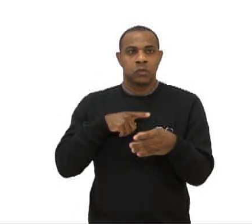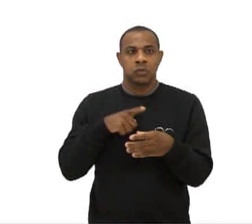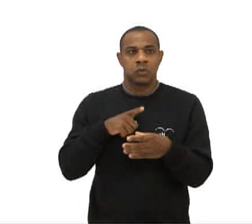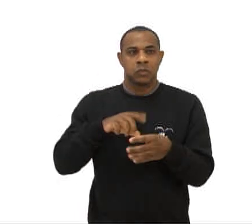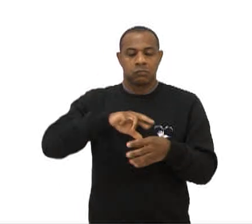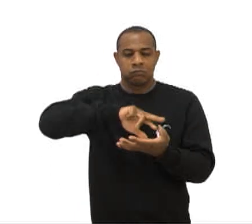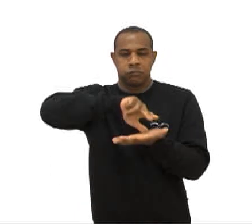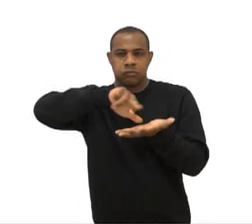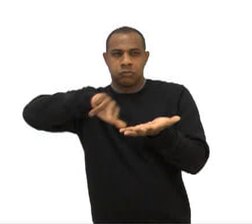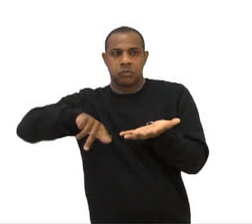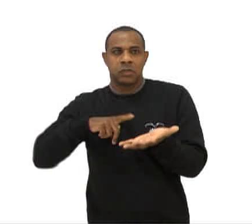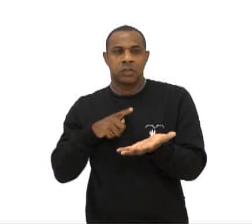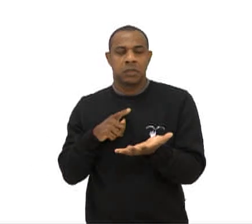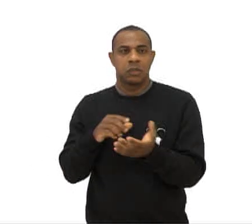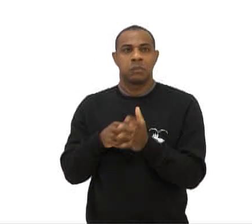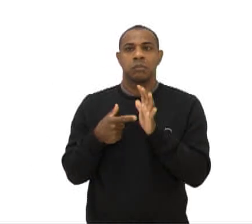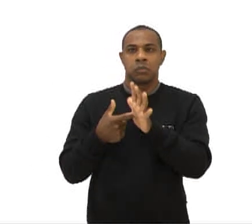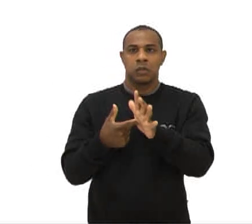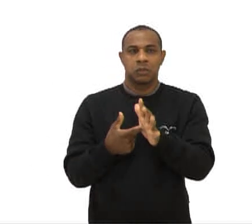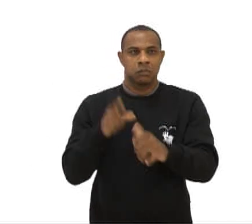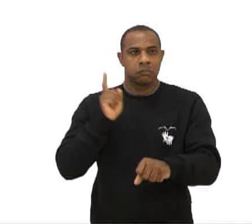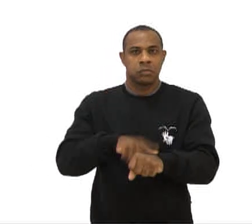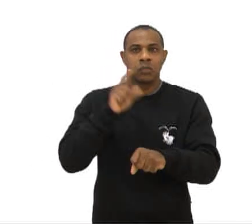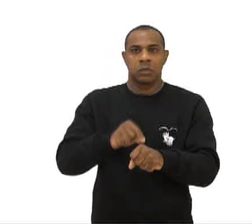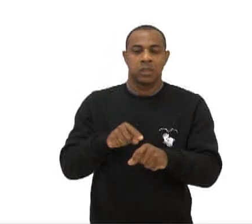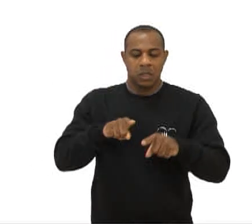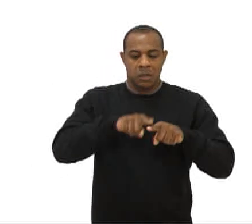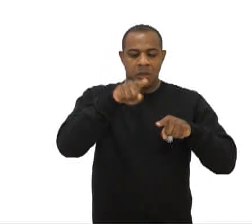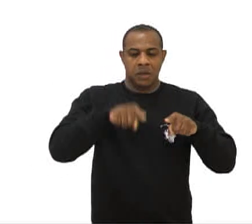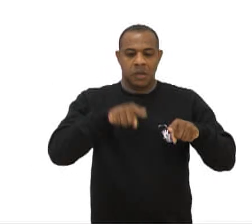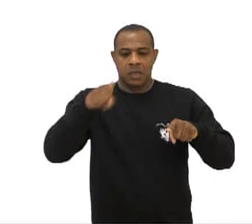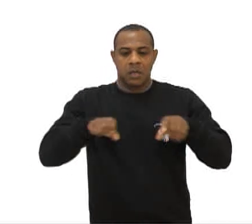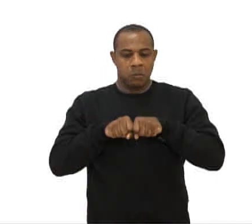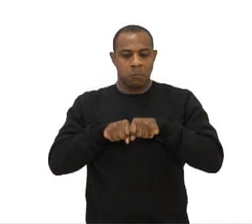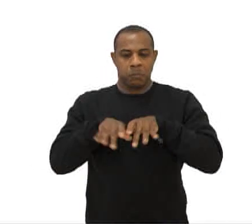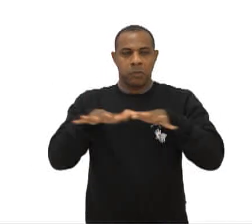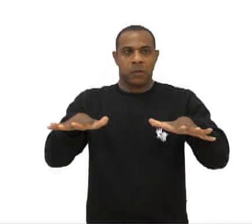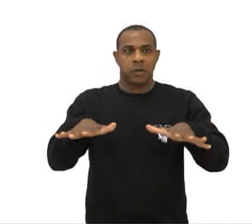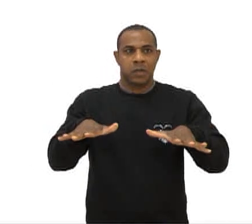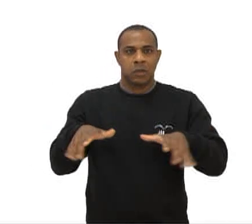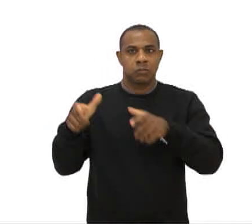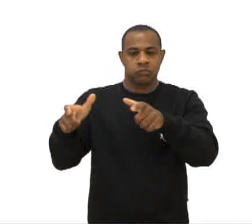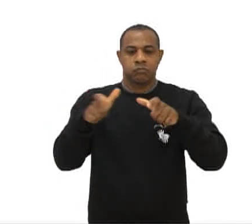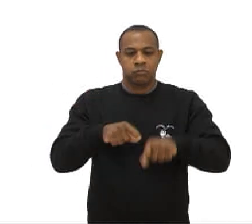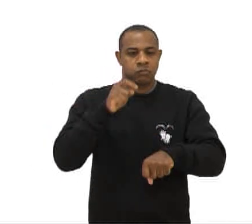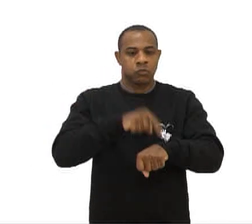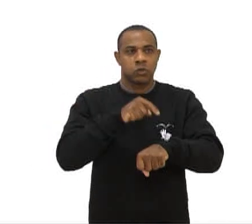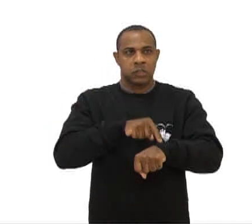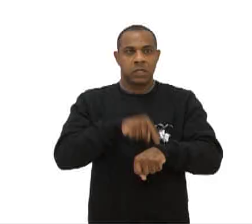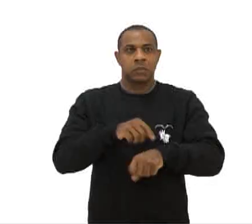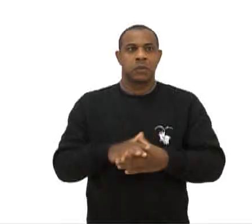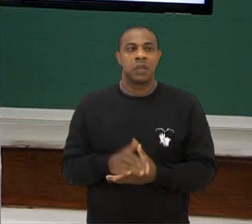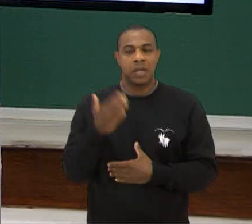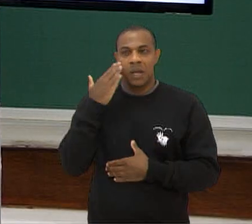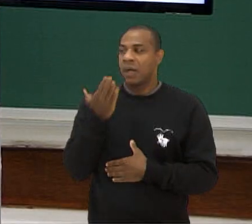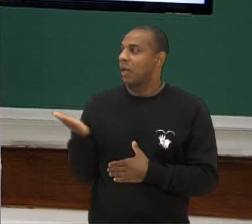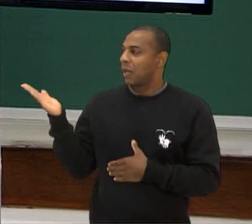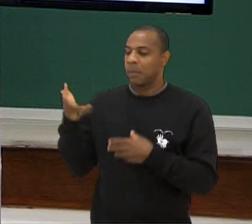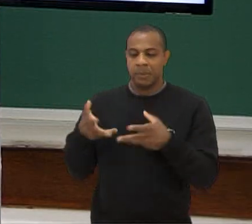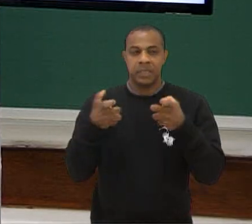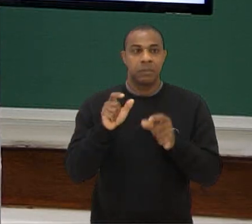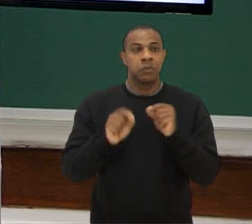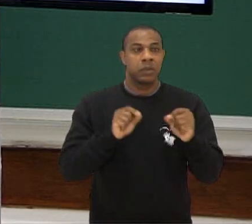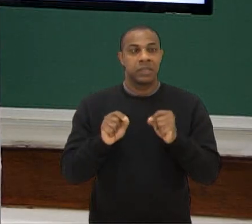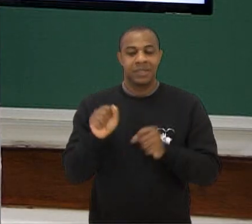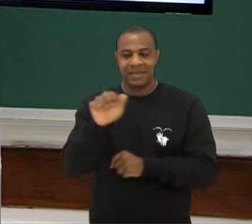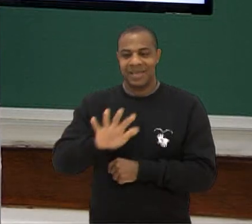meio, que são atingidos simultaneamente pela onda em que se propaga em um determinado instante de tempo. Aqui eu quero que vocês foquem muito bem